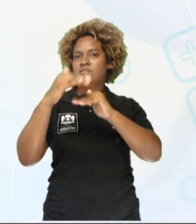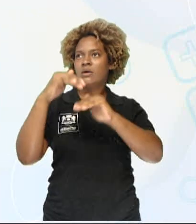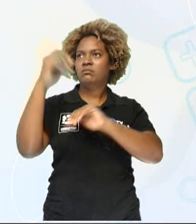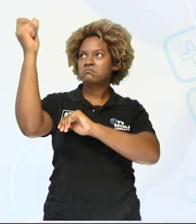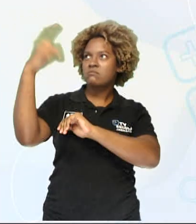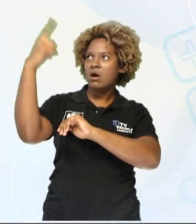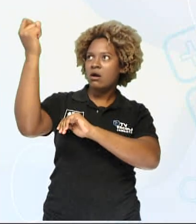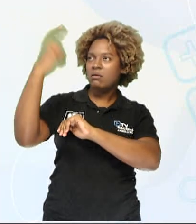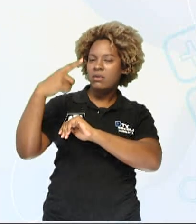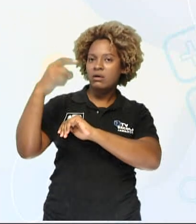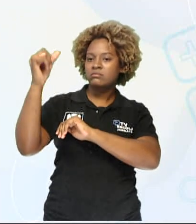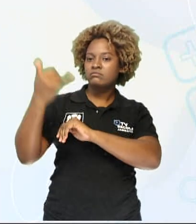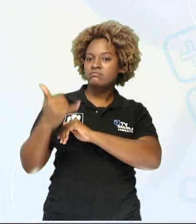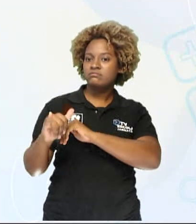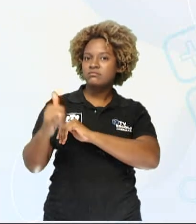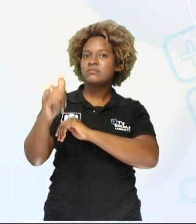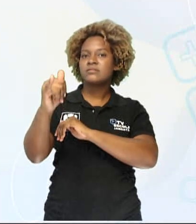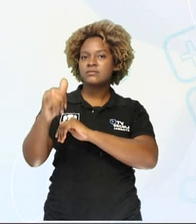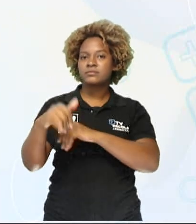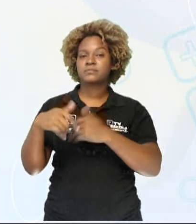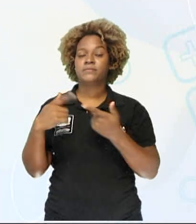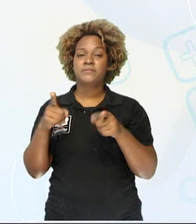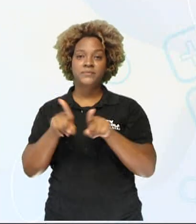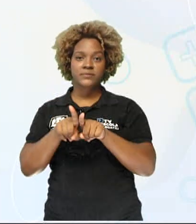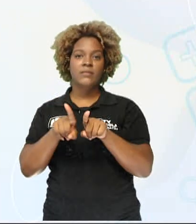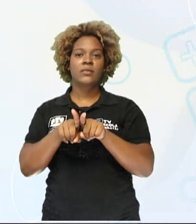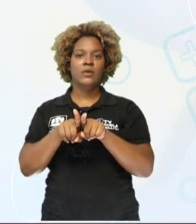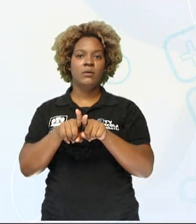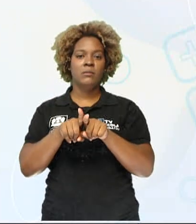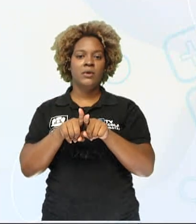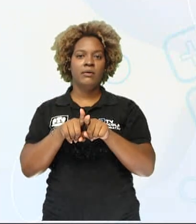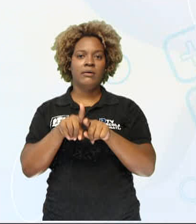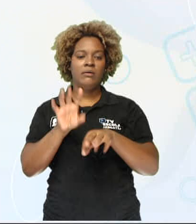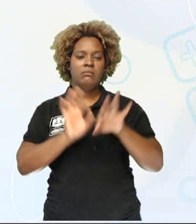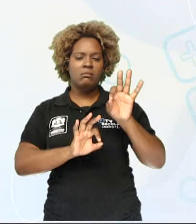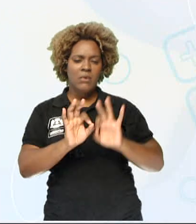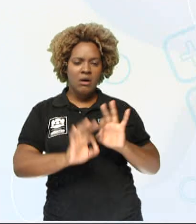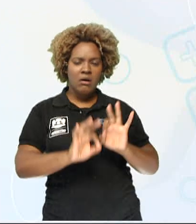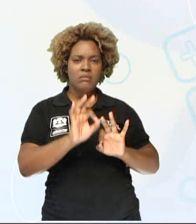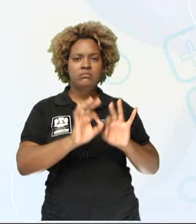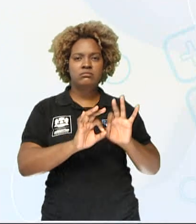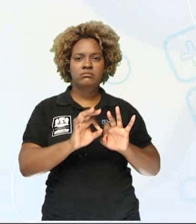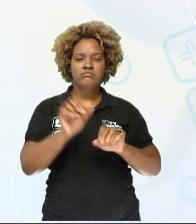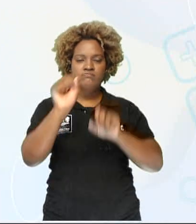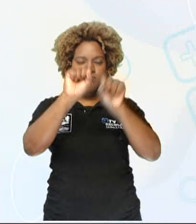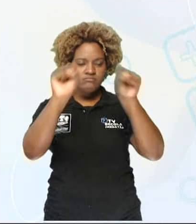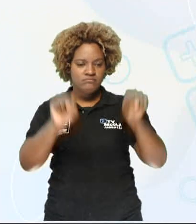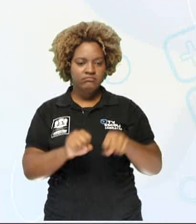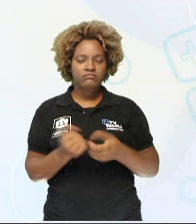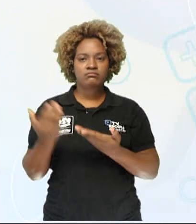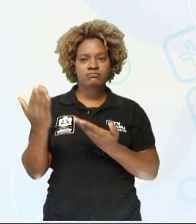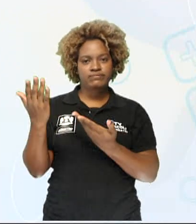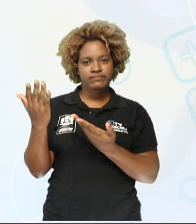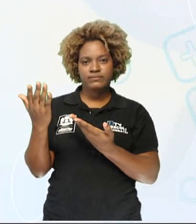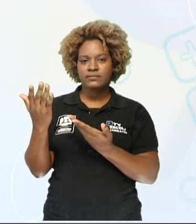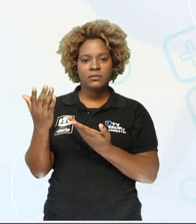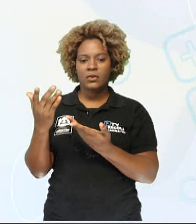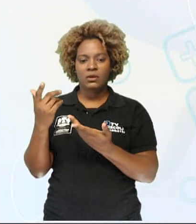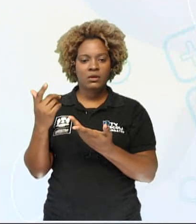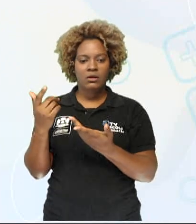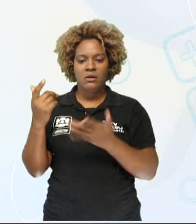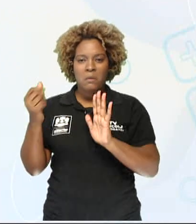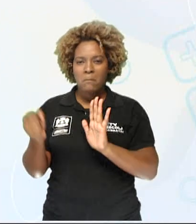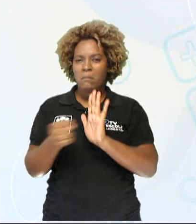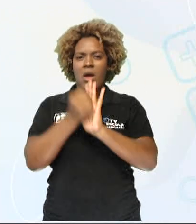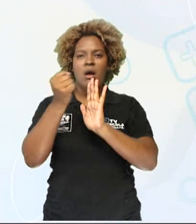solares e, além disso, a construção de sistemas fotovoltaicos não impacta